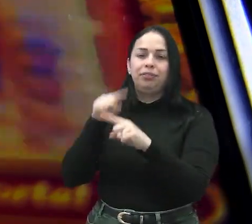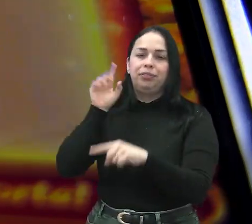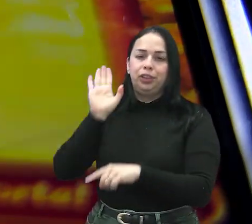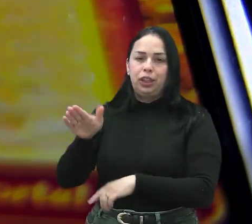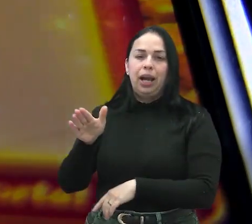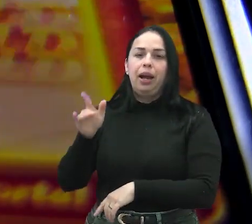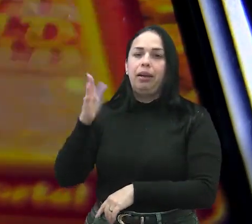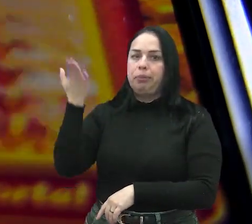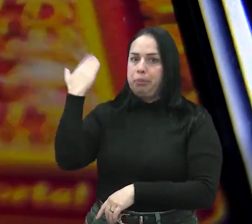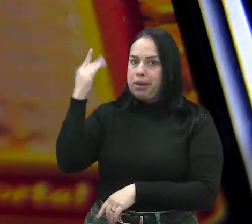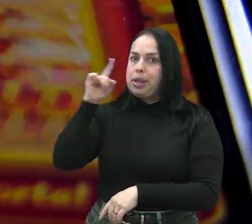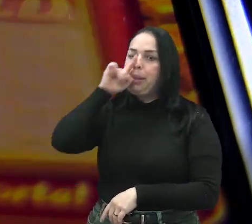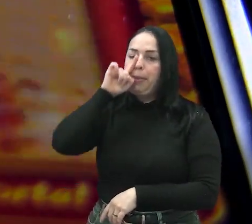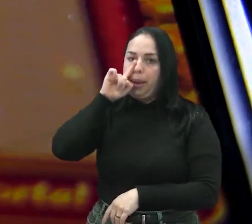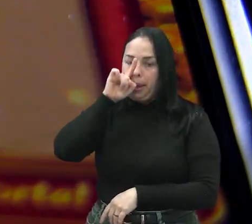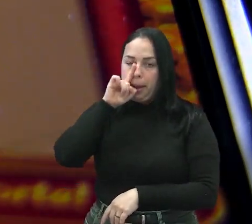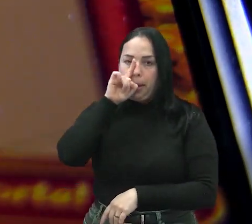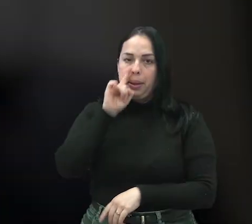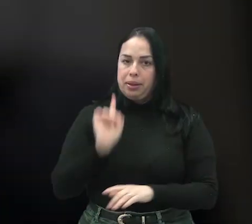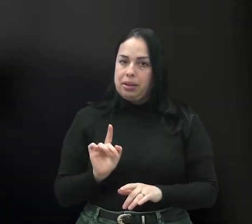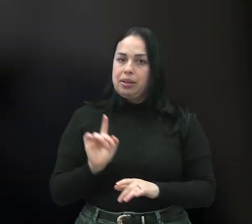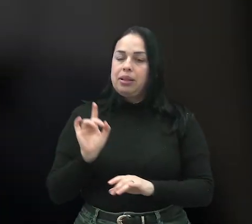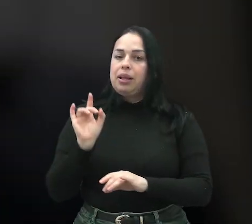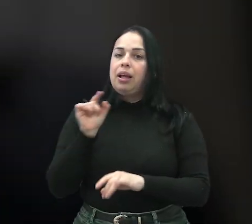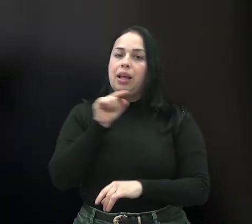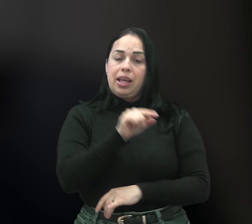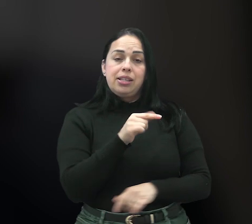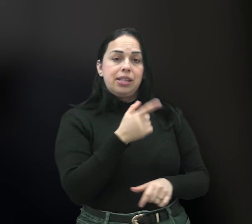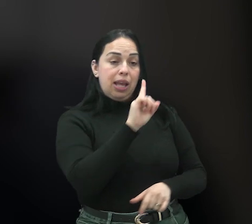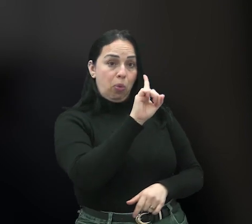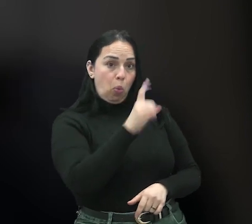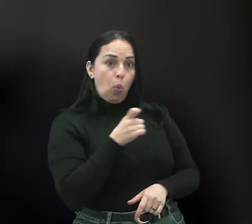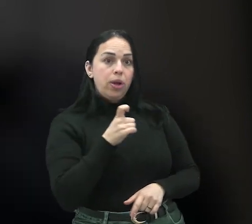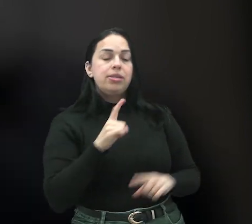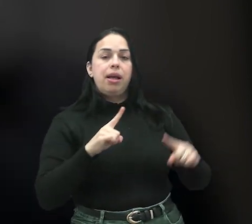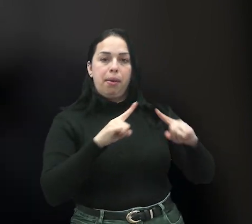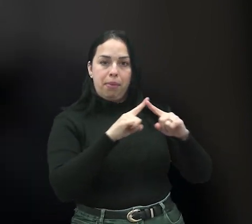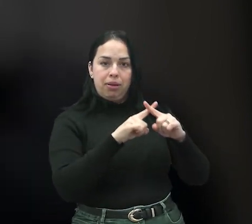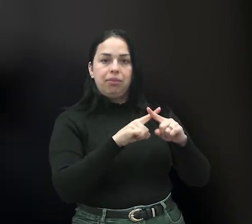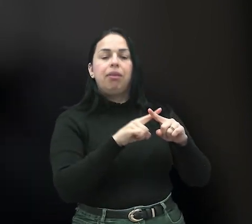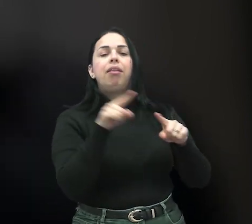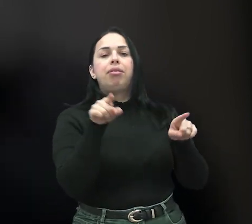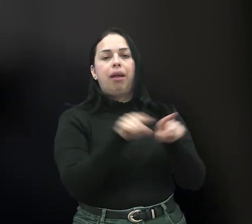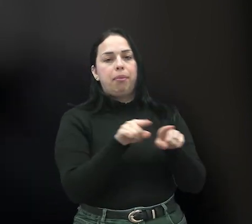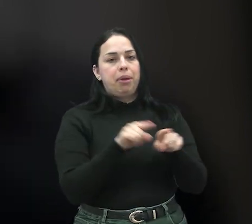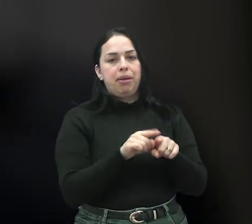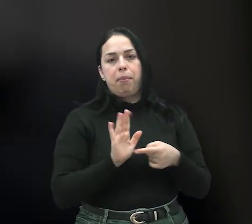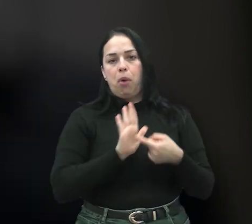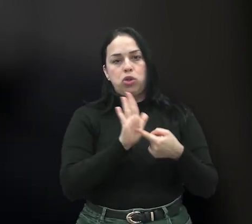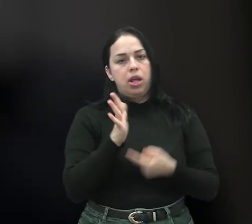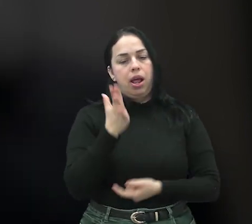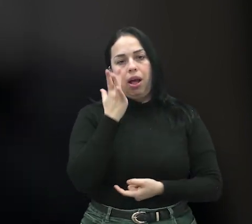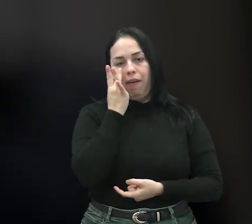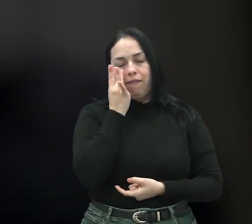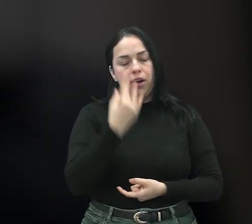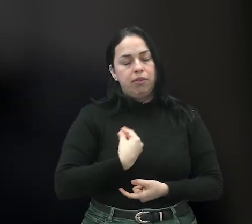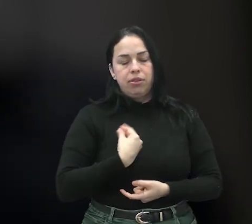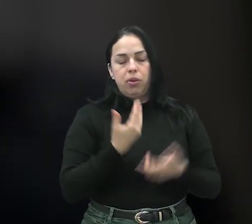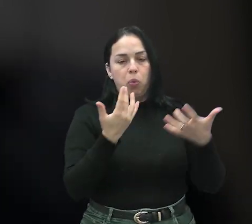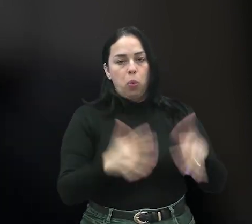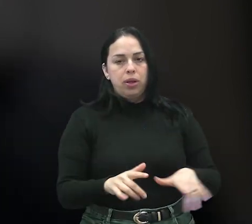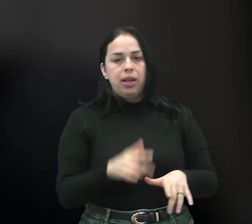das apostas já era perigoso. Longe do mundo digital, esse ex-apostador, que também preferiu não se